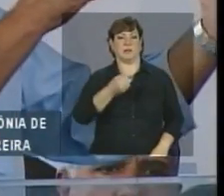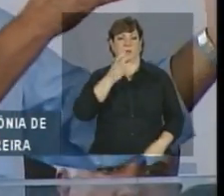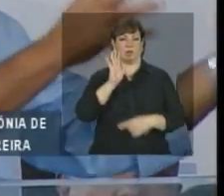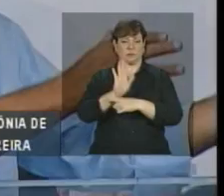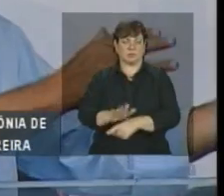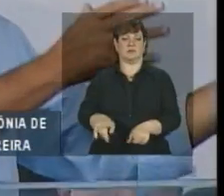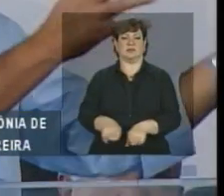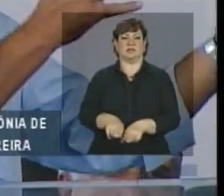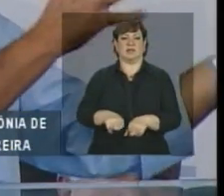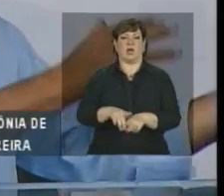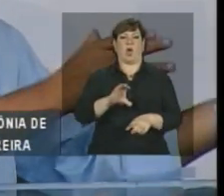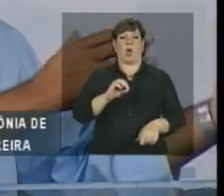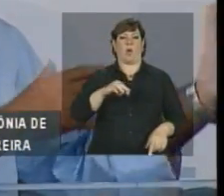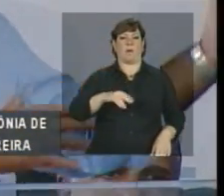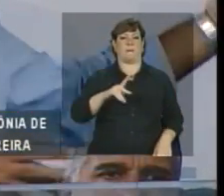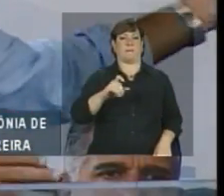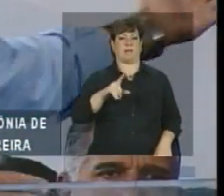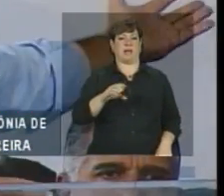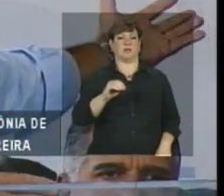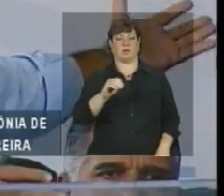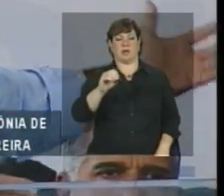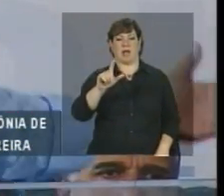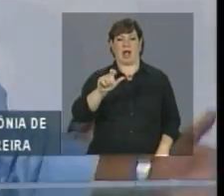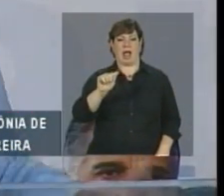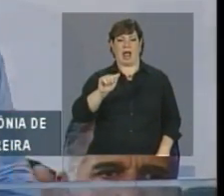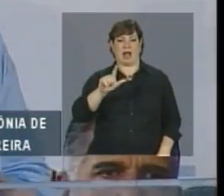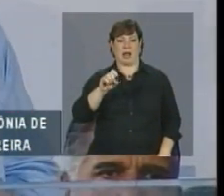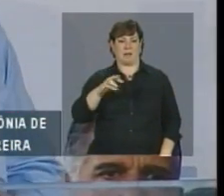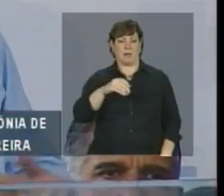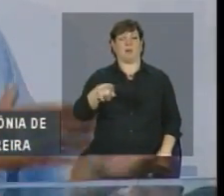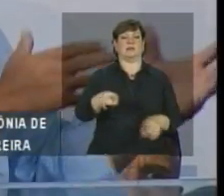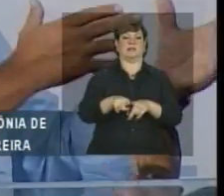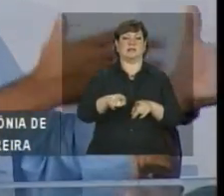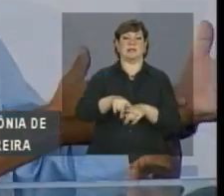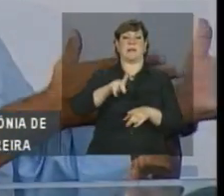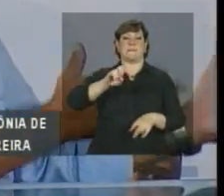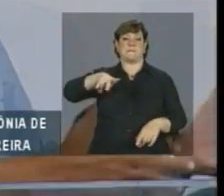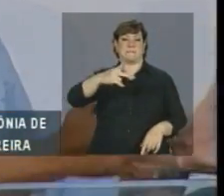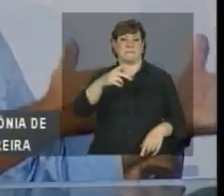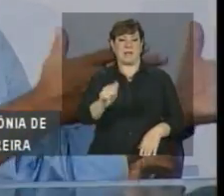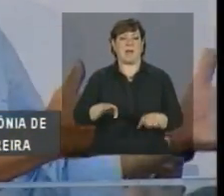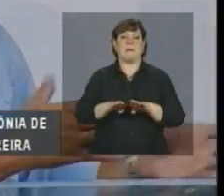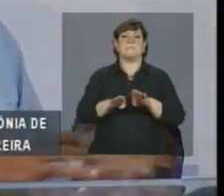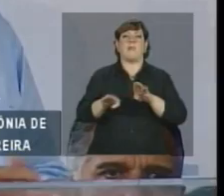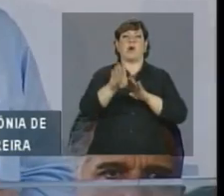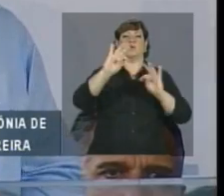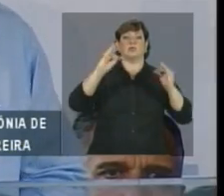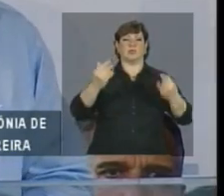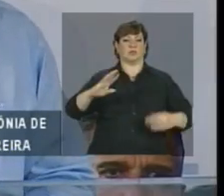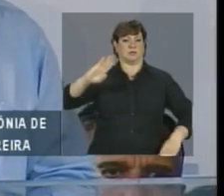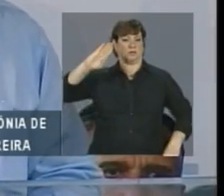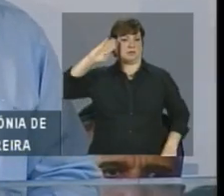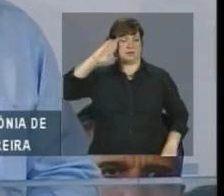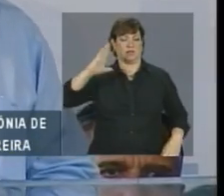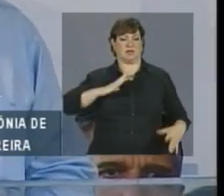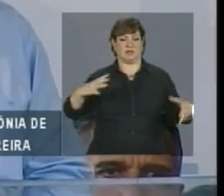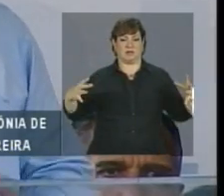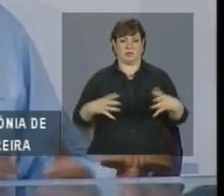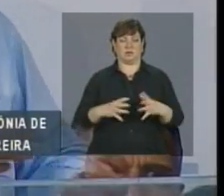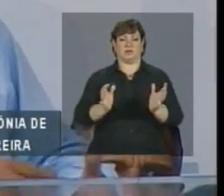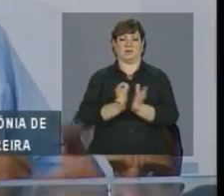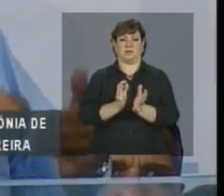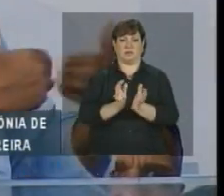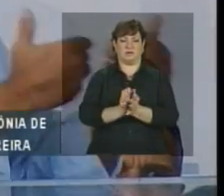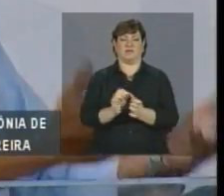solidificar agora o Complexo do Alemão e o Complexo da Penha, vizinhos aqui, nós vamos assumir a partir de março do Exército Brasileiro,